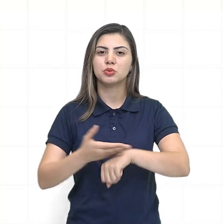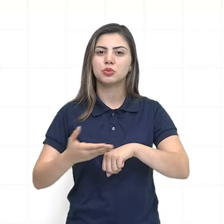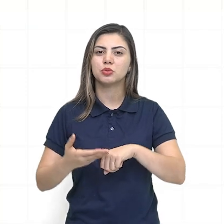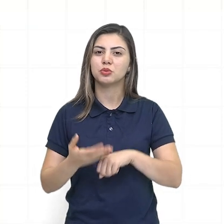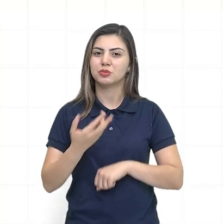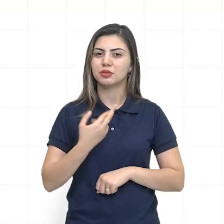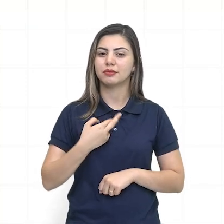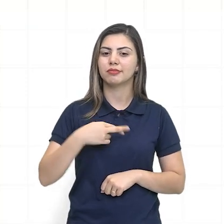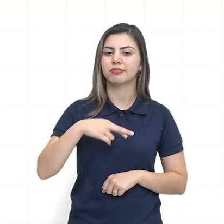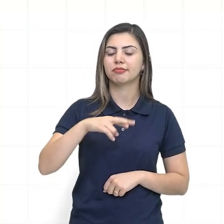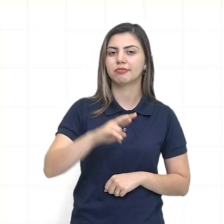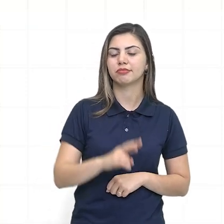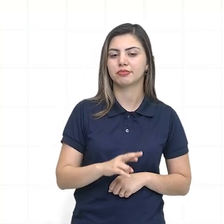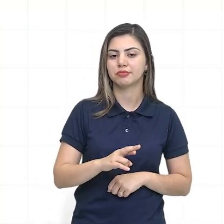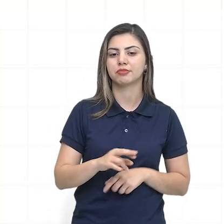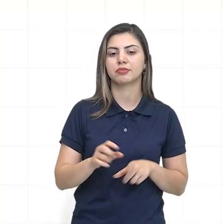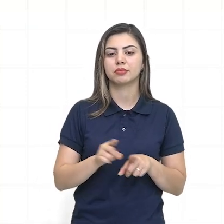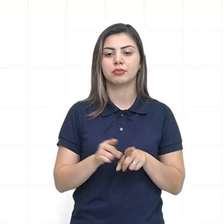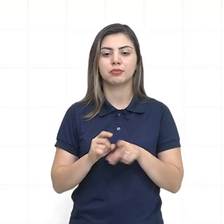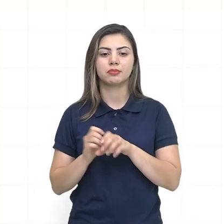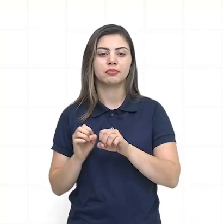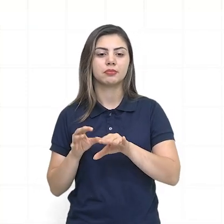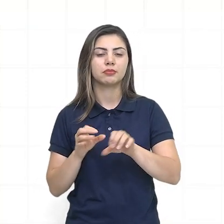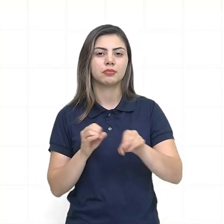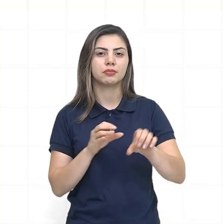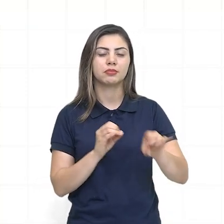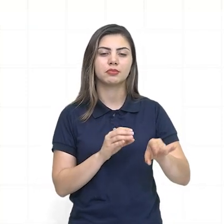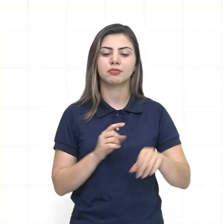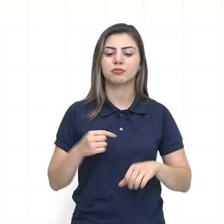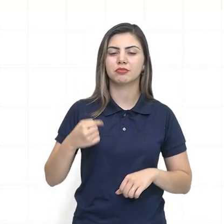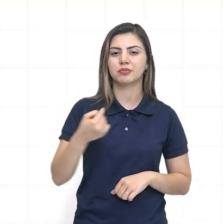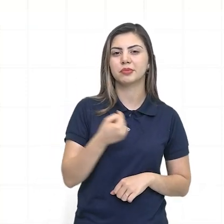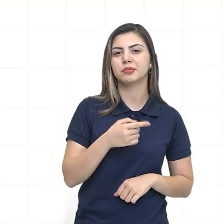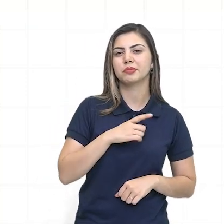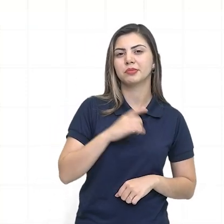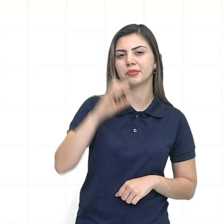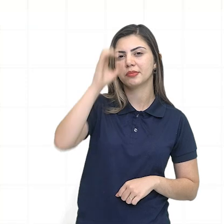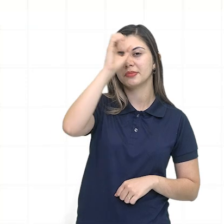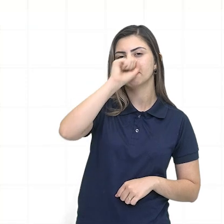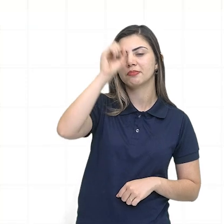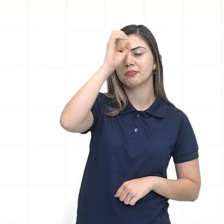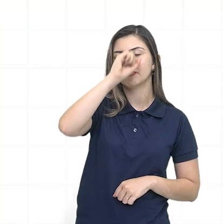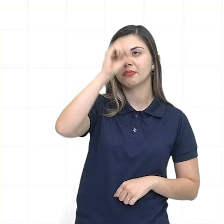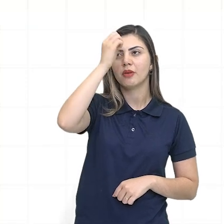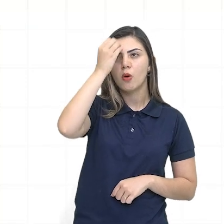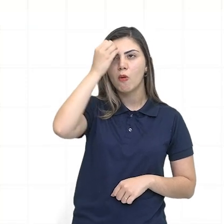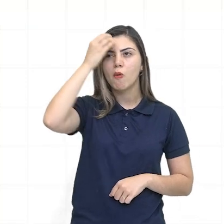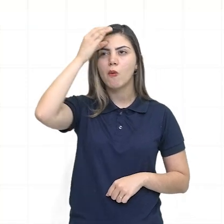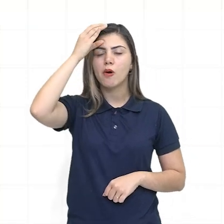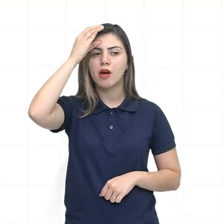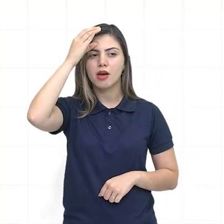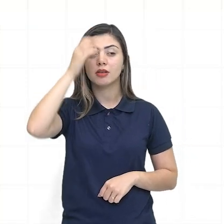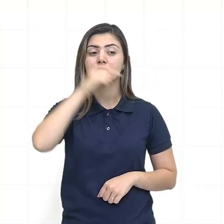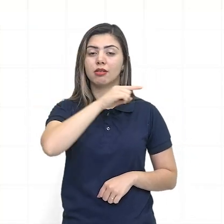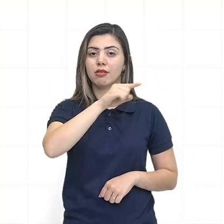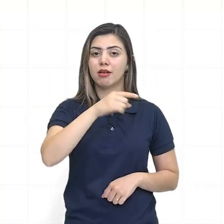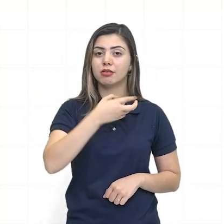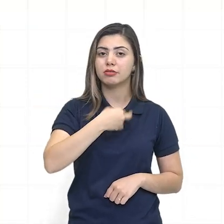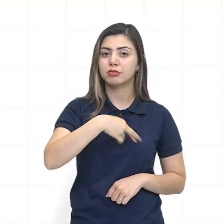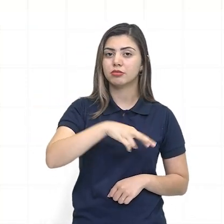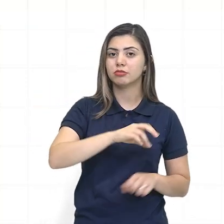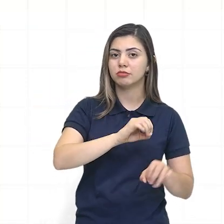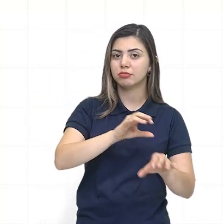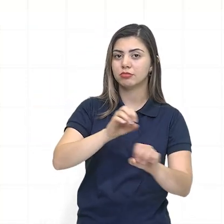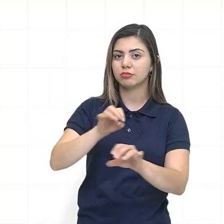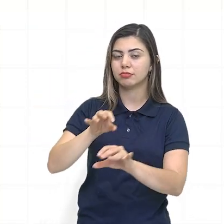sagrados, por trás de todos os ensinamentos de sabedoria que as religiões